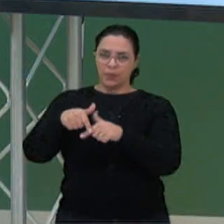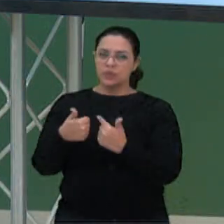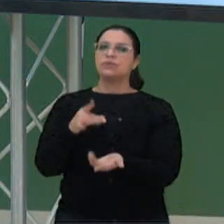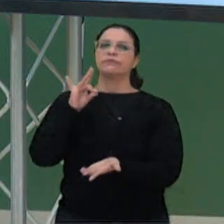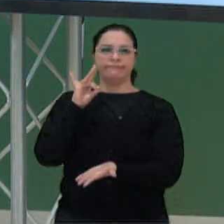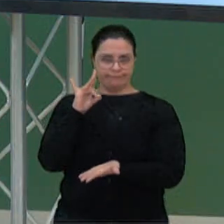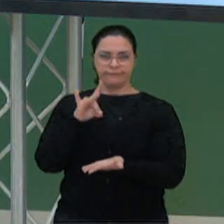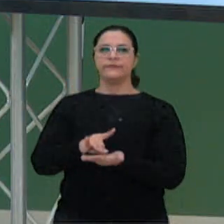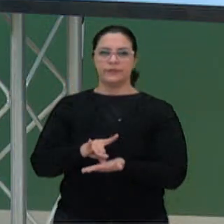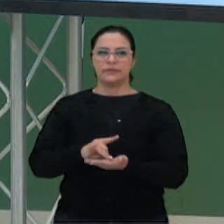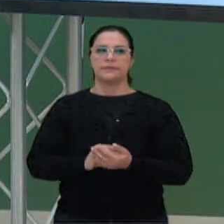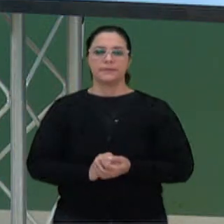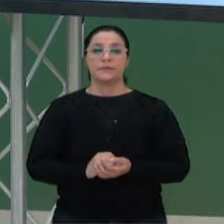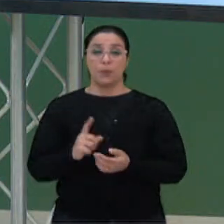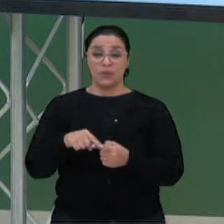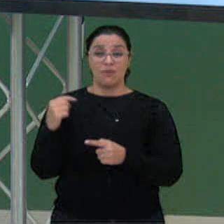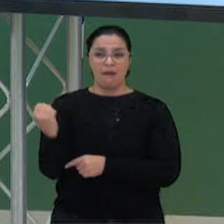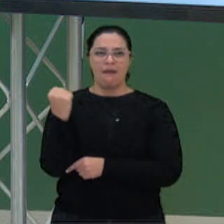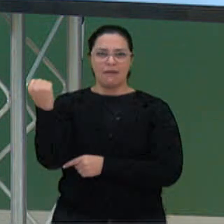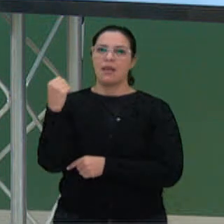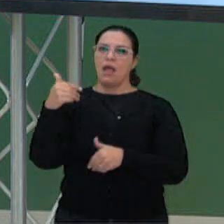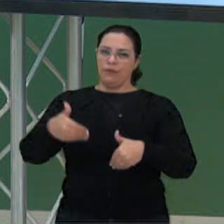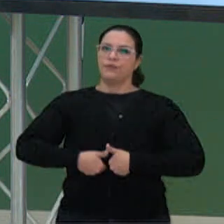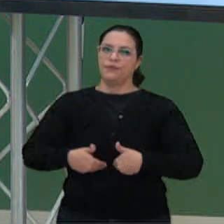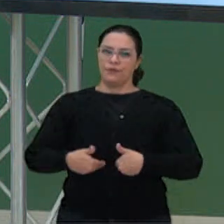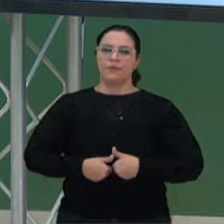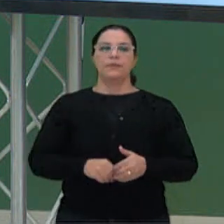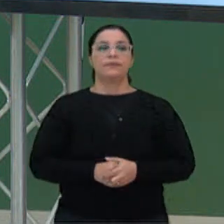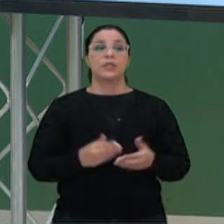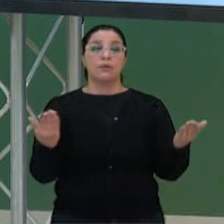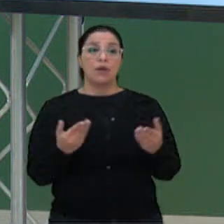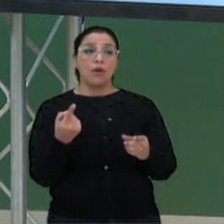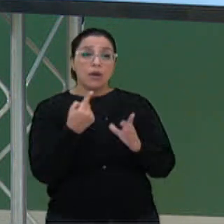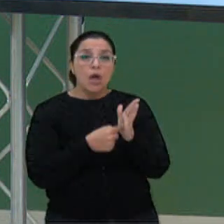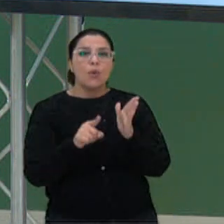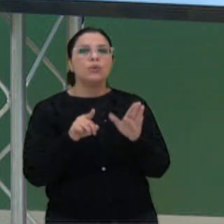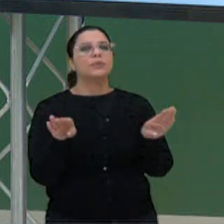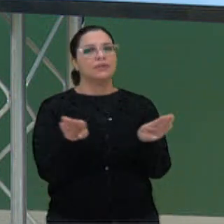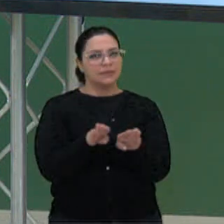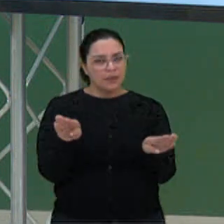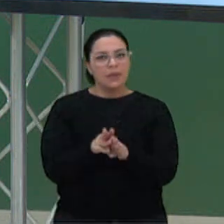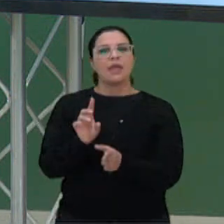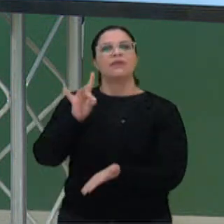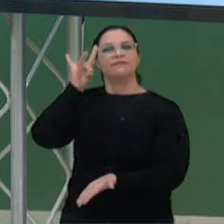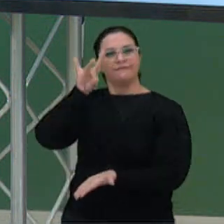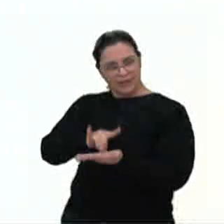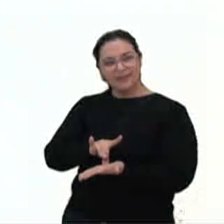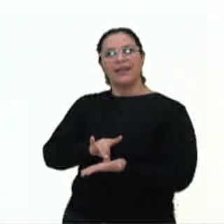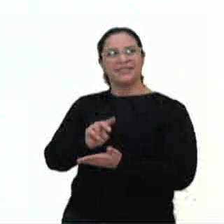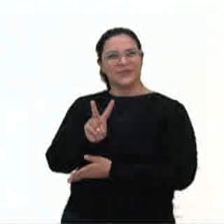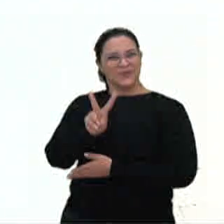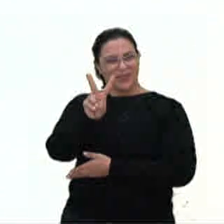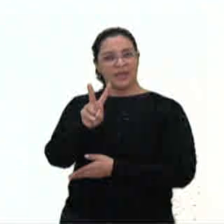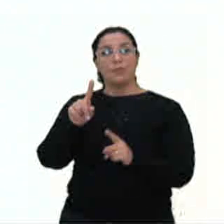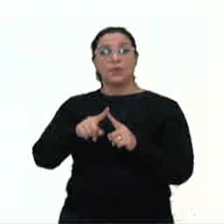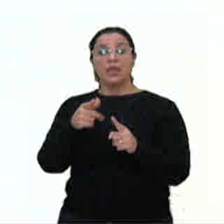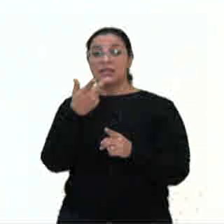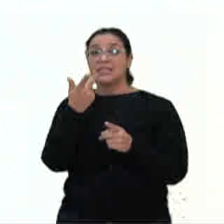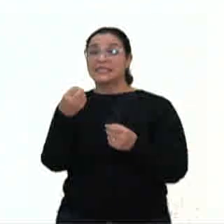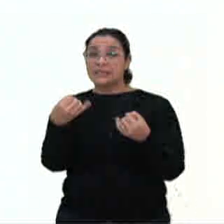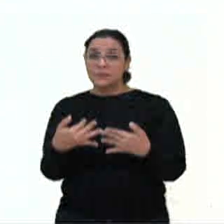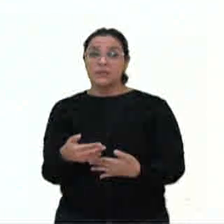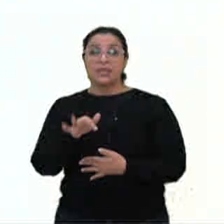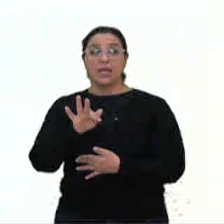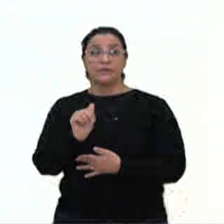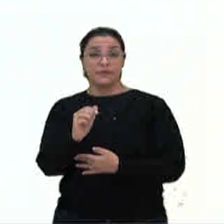gente tem o agravamento da questão da fome. E a última ali também é verdadeira. A FAO indica que,